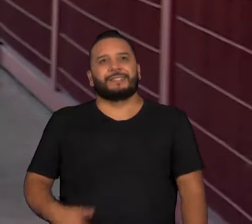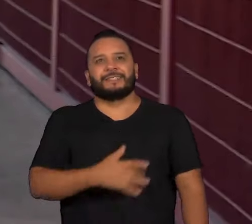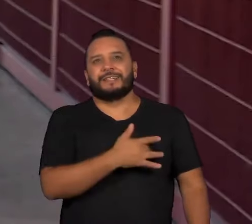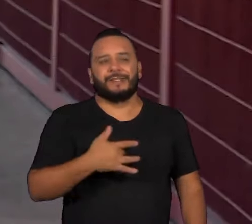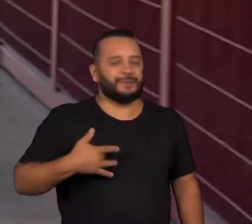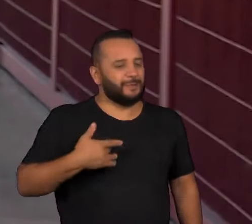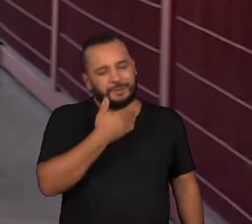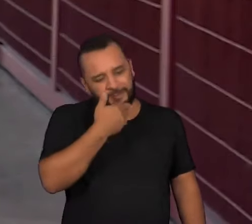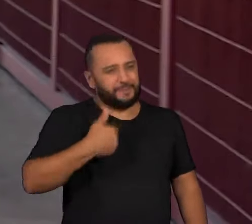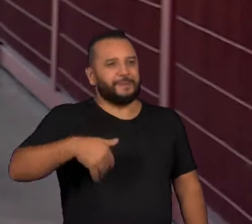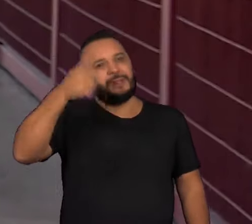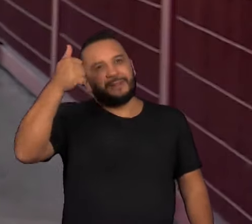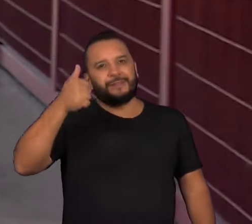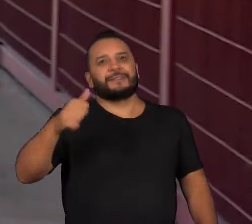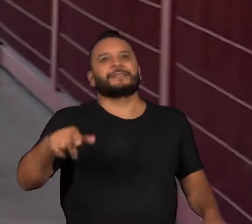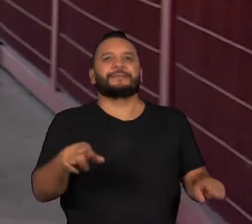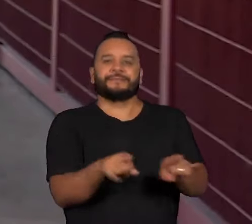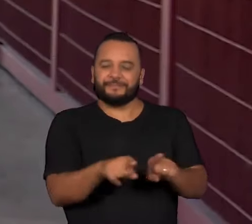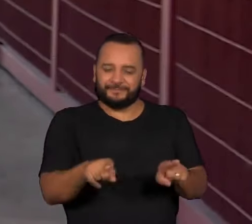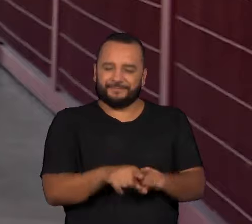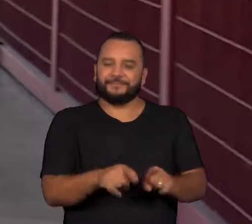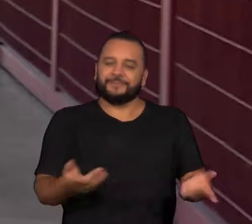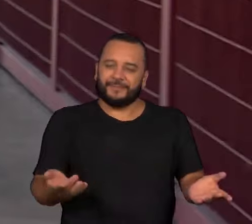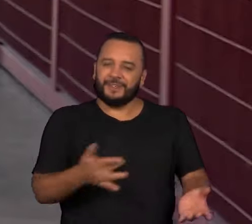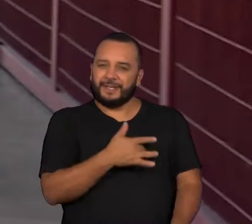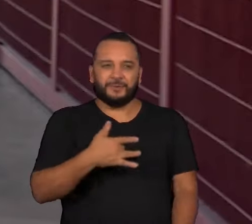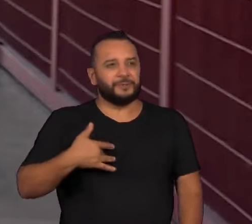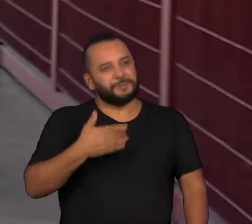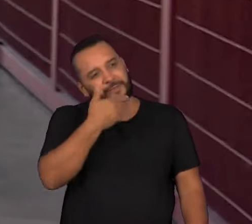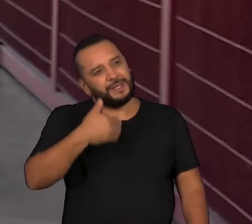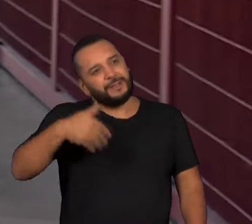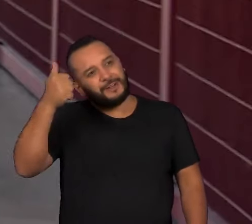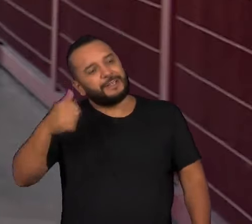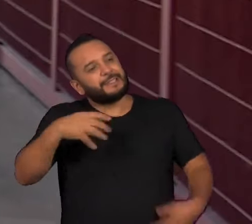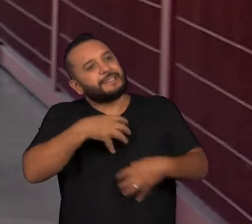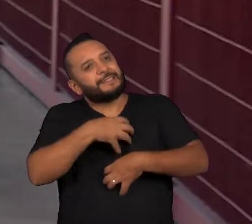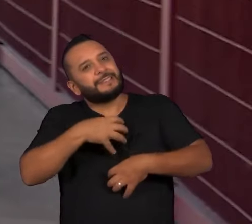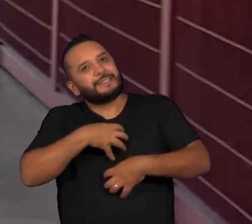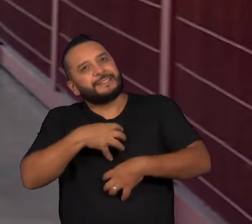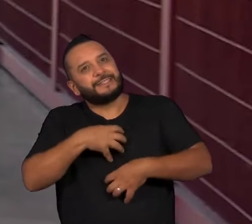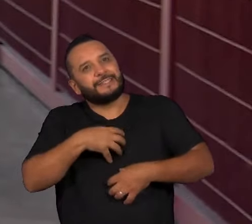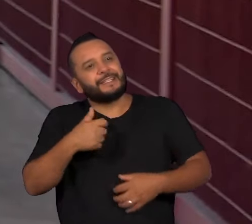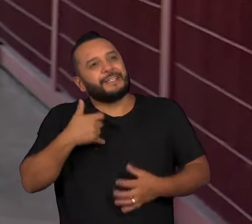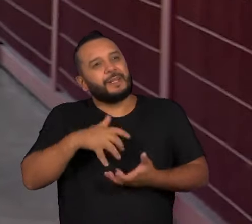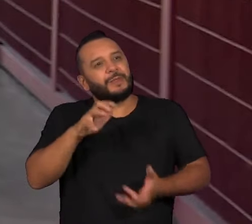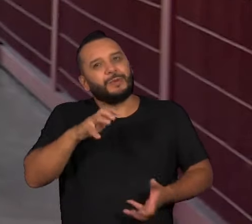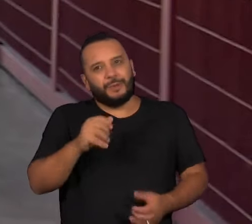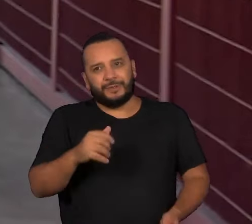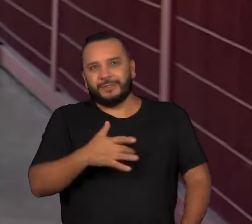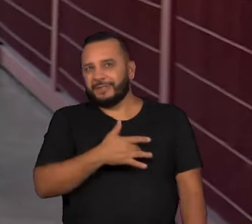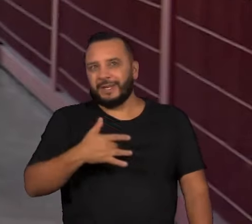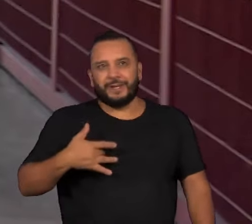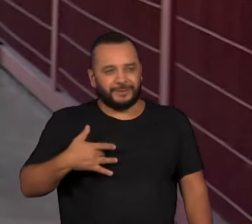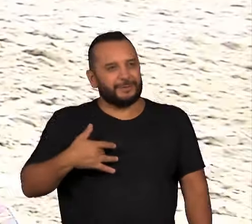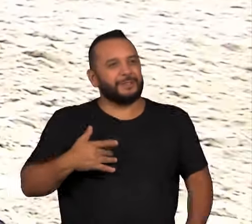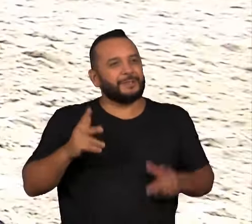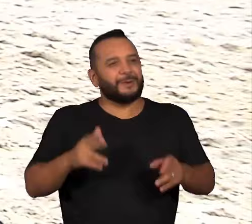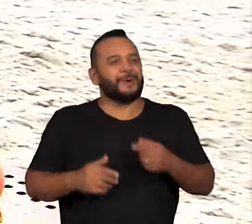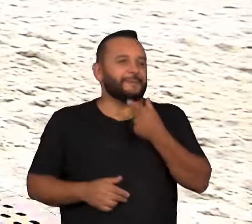saúde, entendeu? Melhorou a minha saúde, que hoje eu me sinto um idoso com saúde de